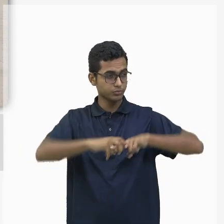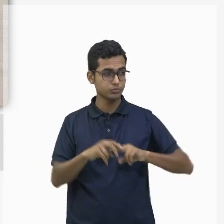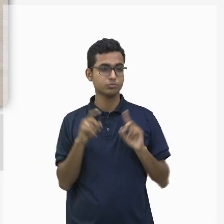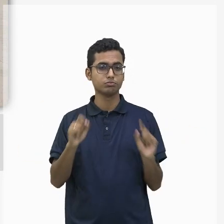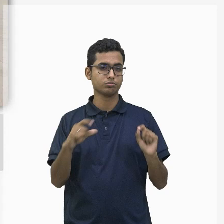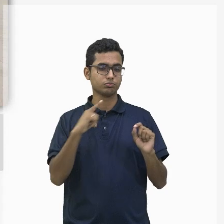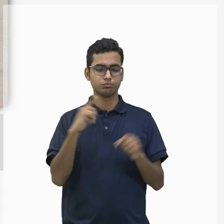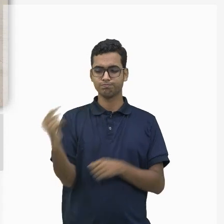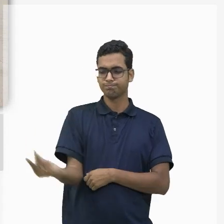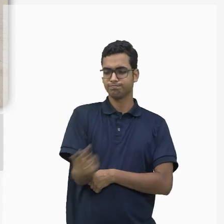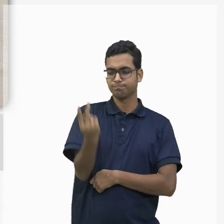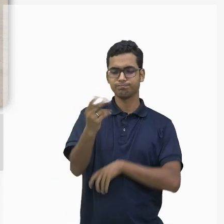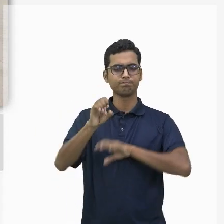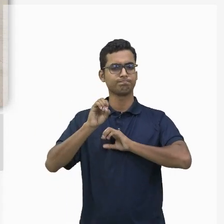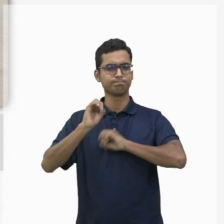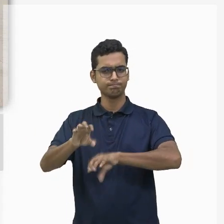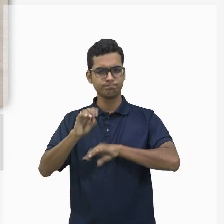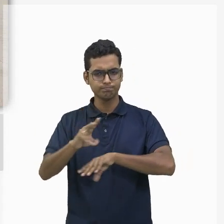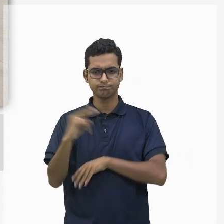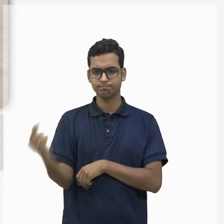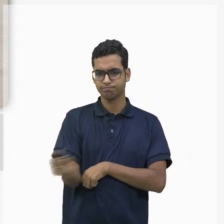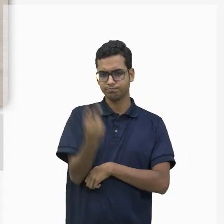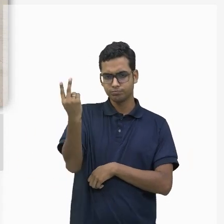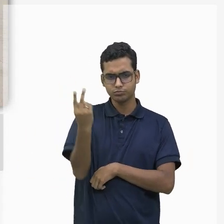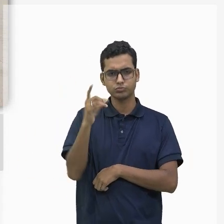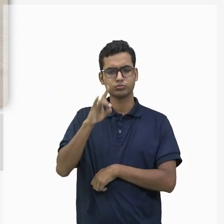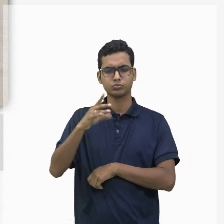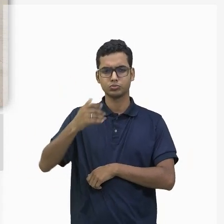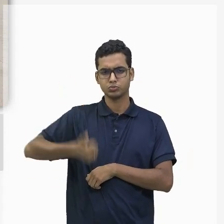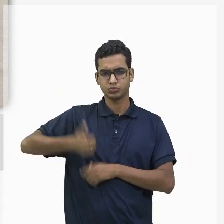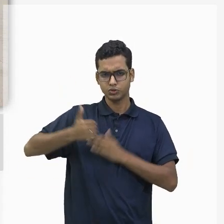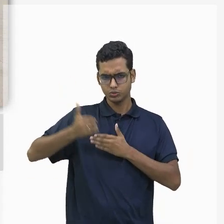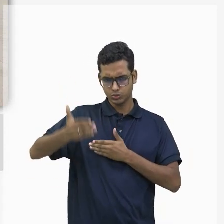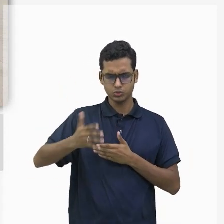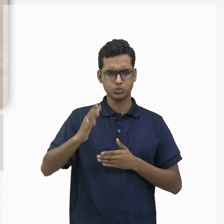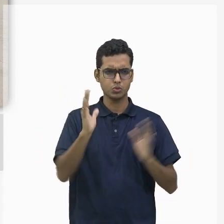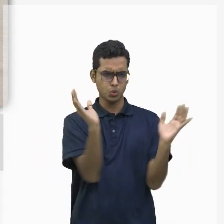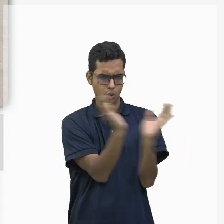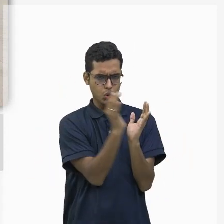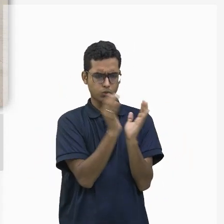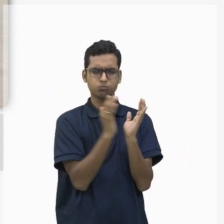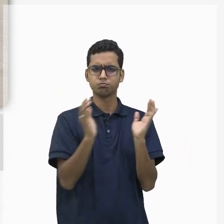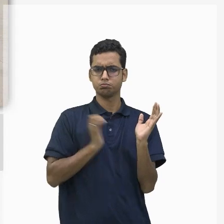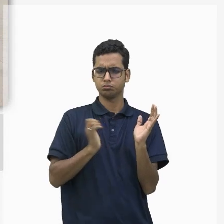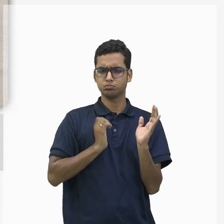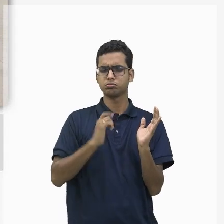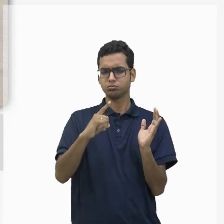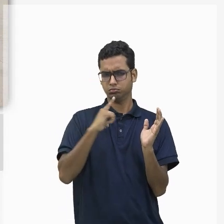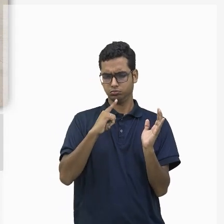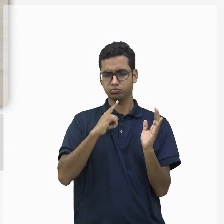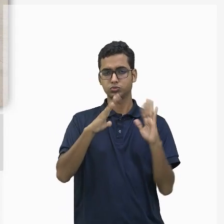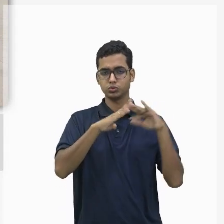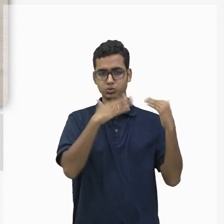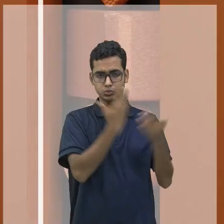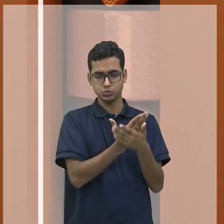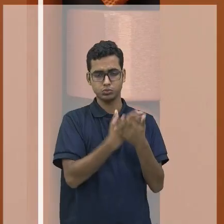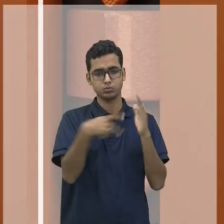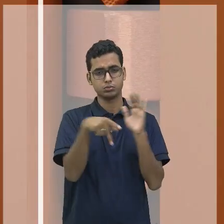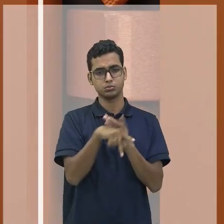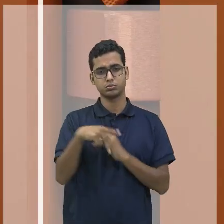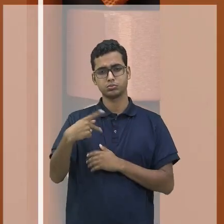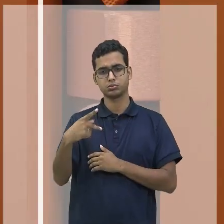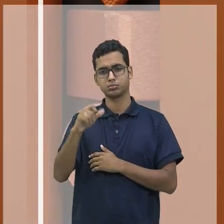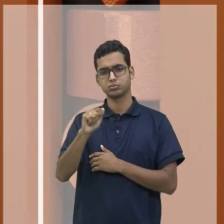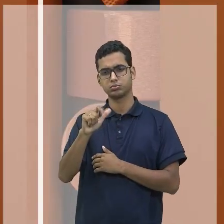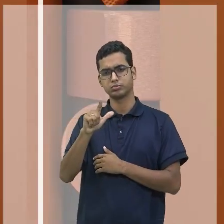essa educação. Num primeiro momento, foi somente para as elites? Verdade, começou com as escolas palatinas. Mas nós